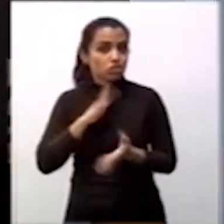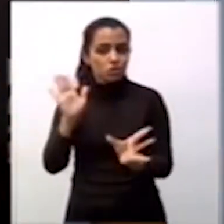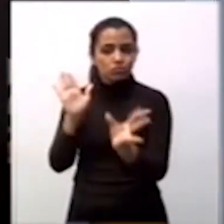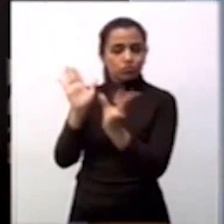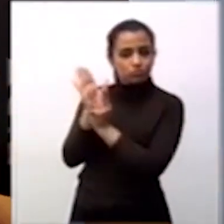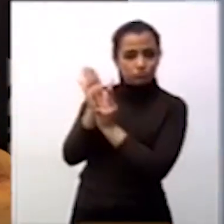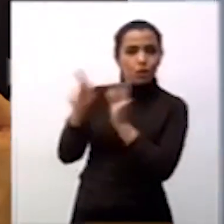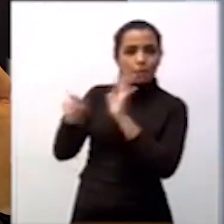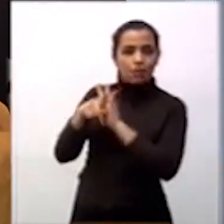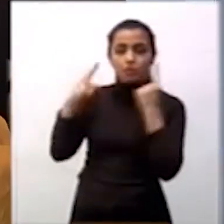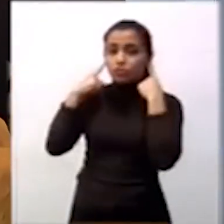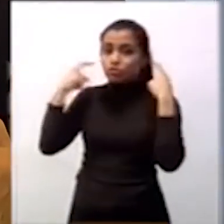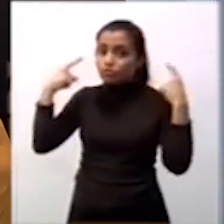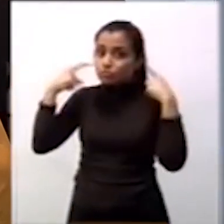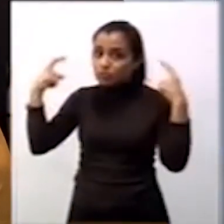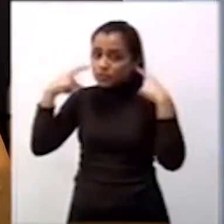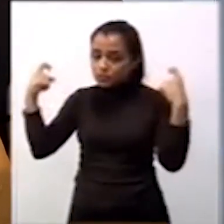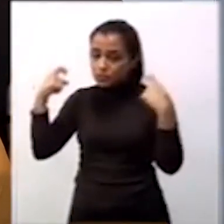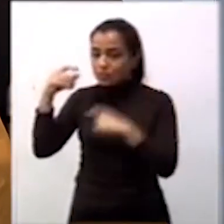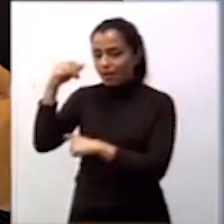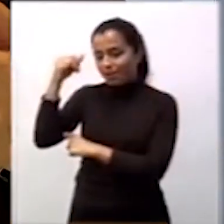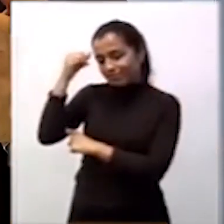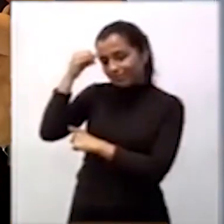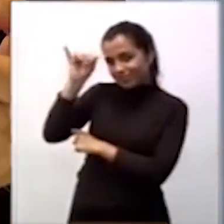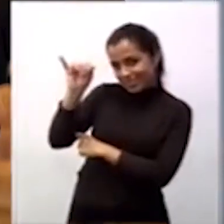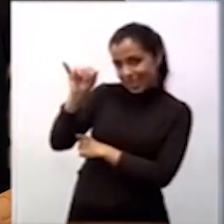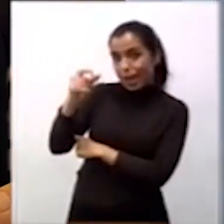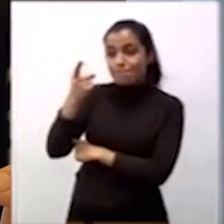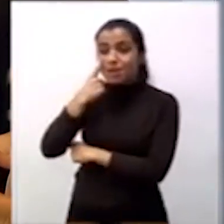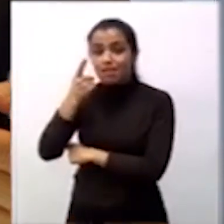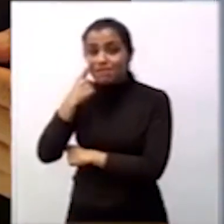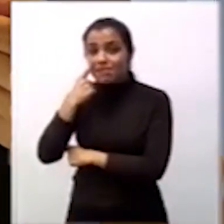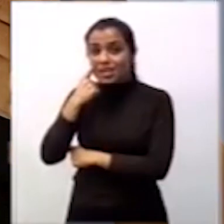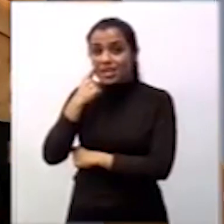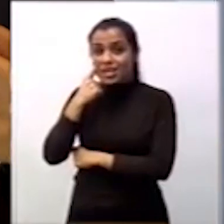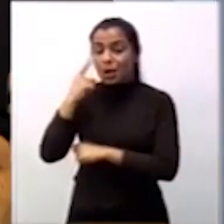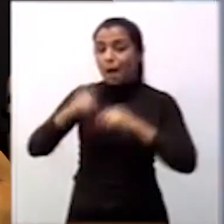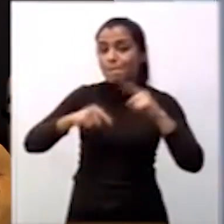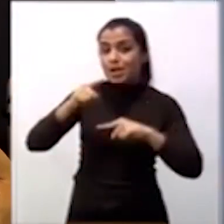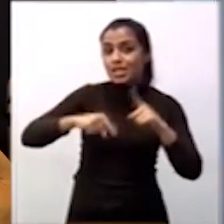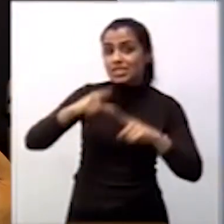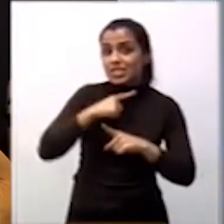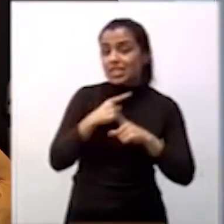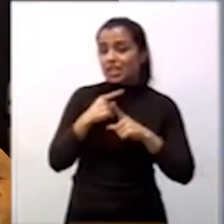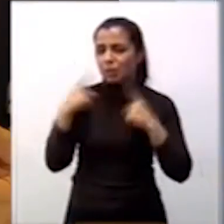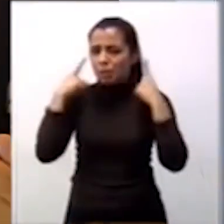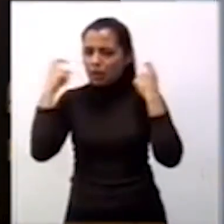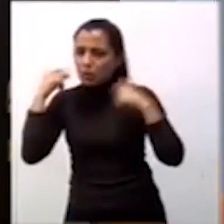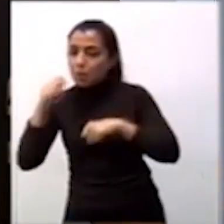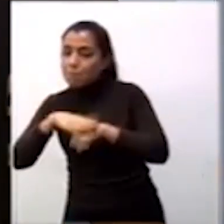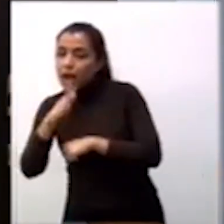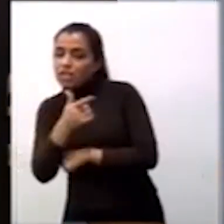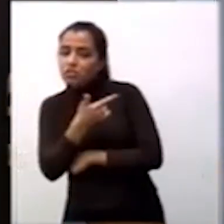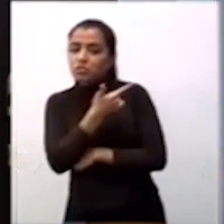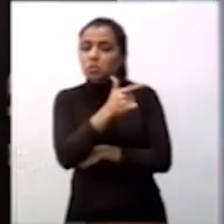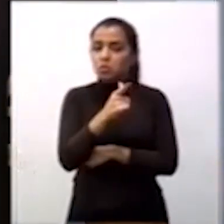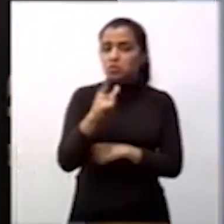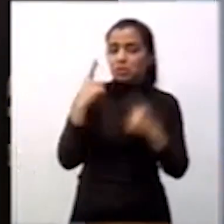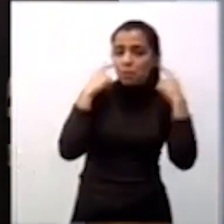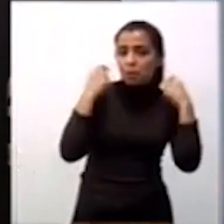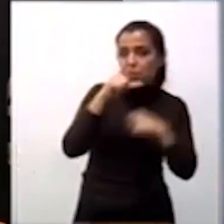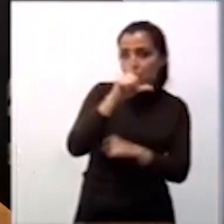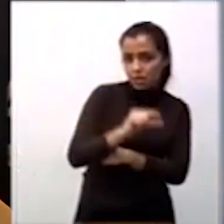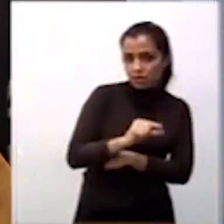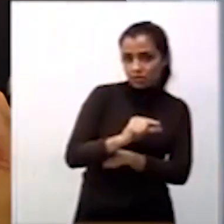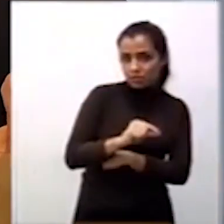ruído, que é exatamente identificando quais são os aparelhos que produzem mais ruído e os que produzem menos ruído. Em termos de física, o que é que